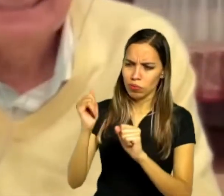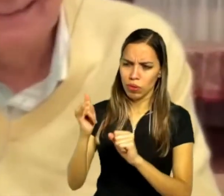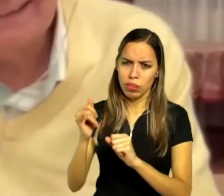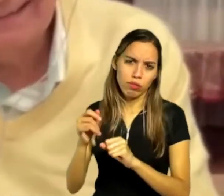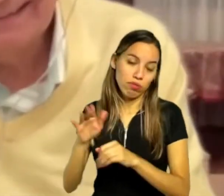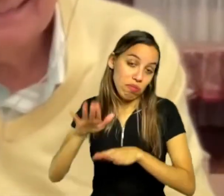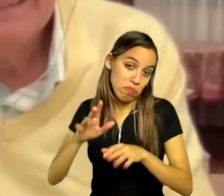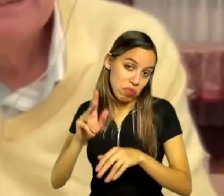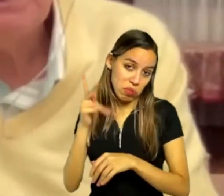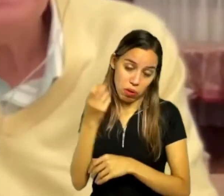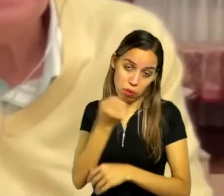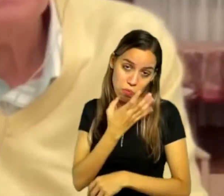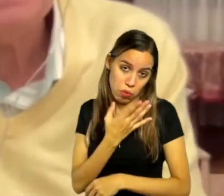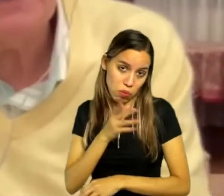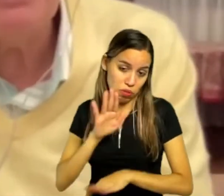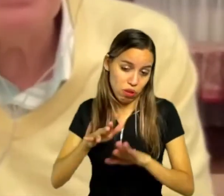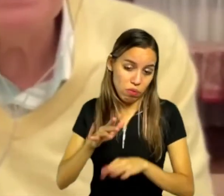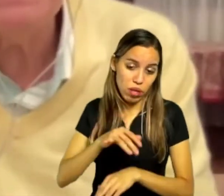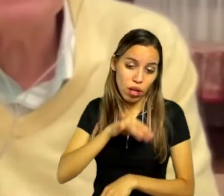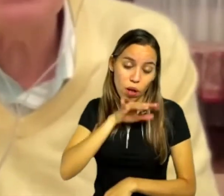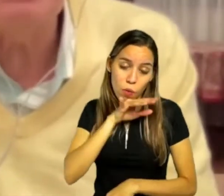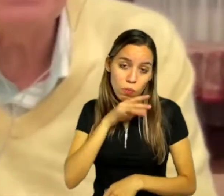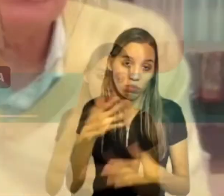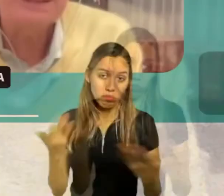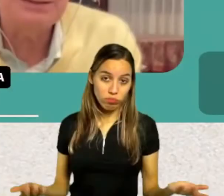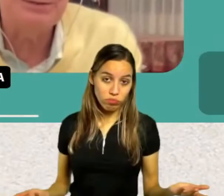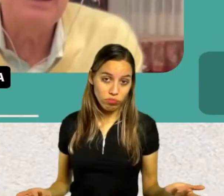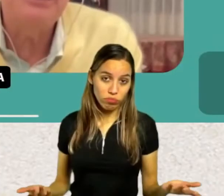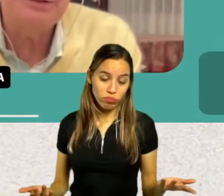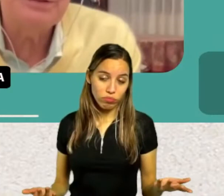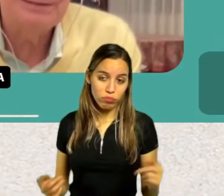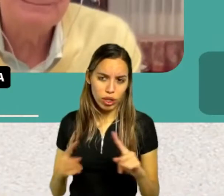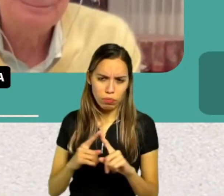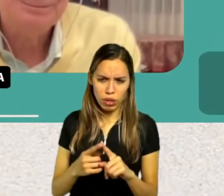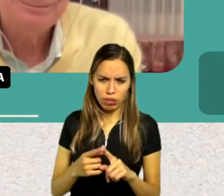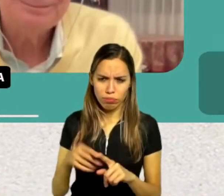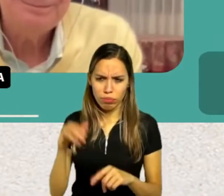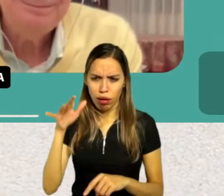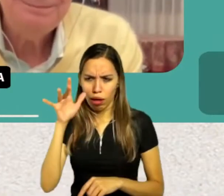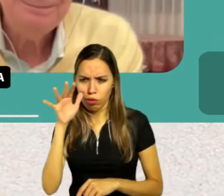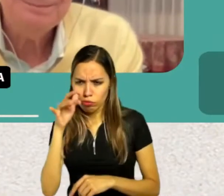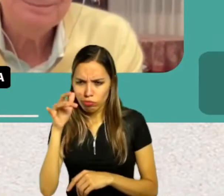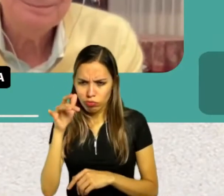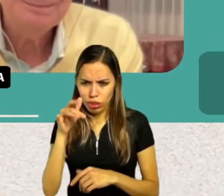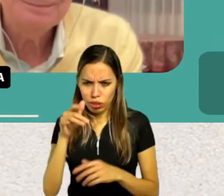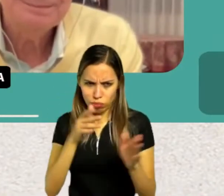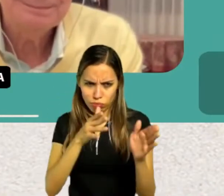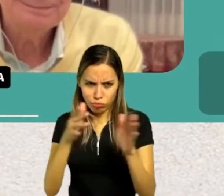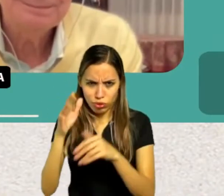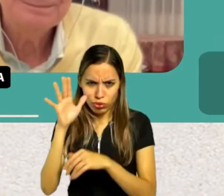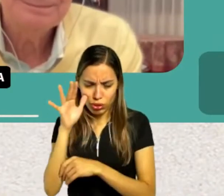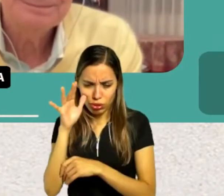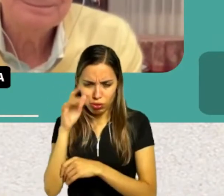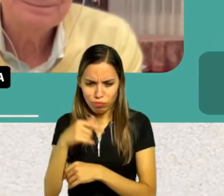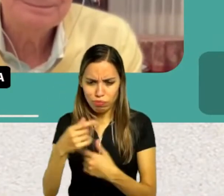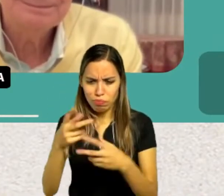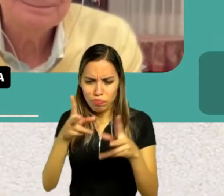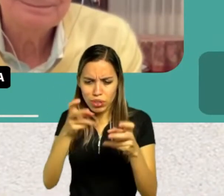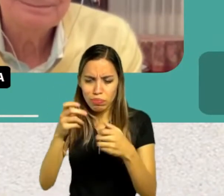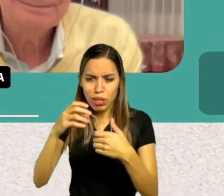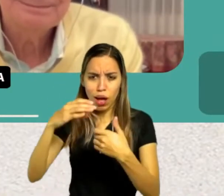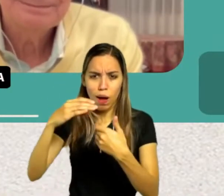perdida. Mas acho que serve de orientação para a gente, não é, Afonso? Tá certo. Gente, nós estamos